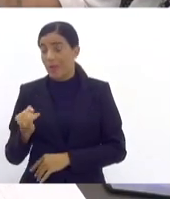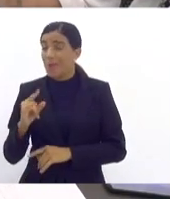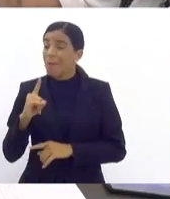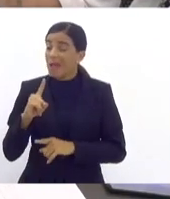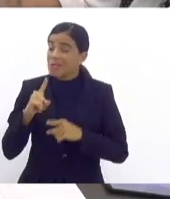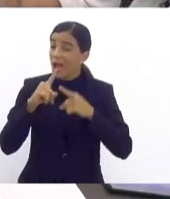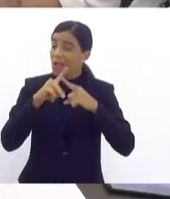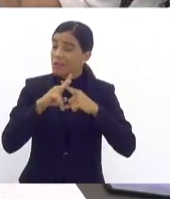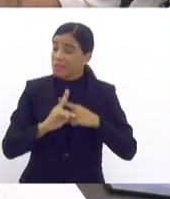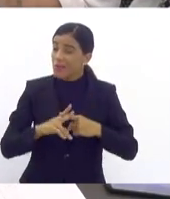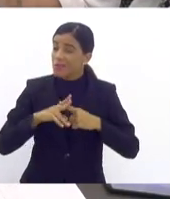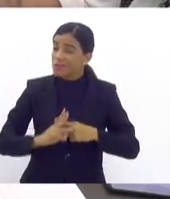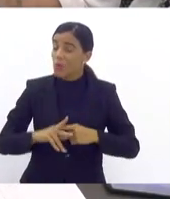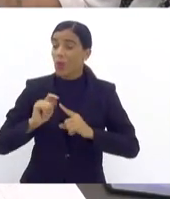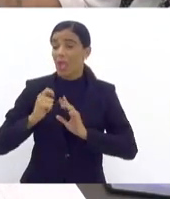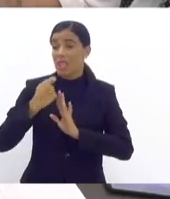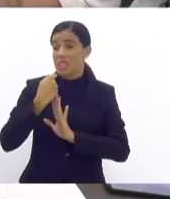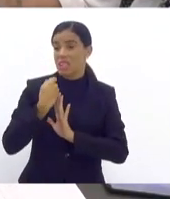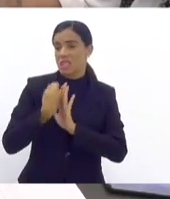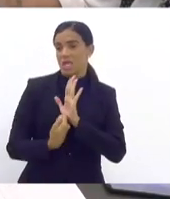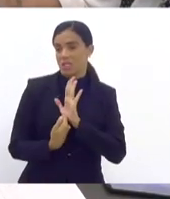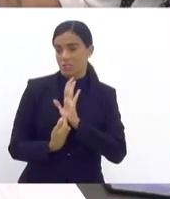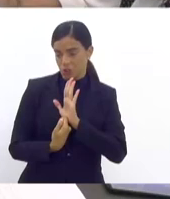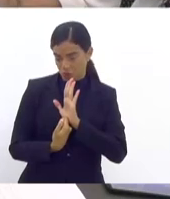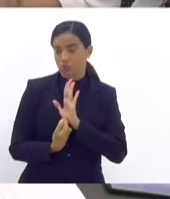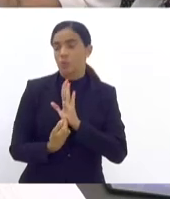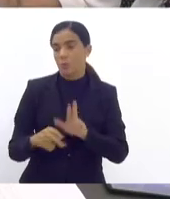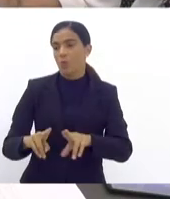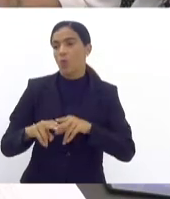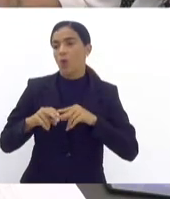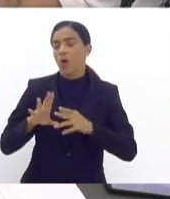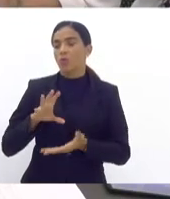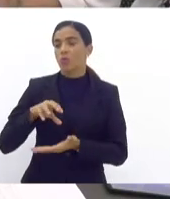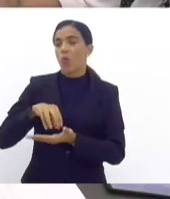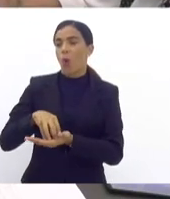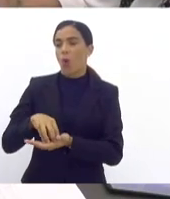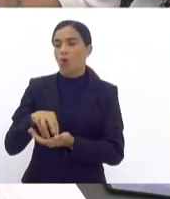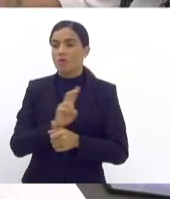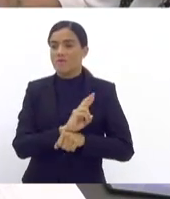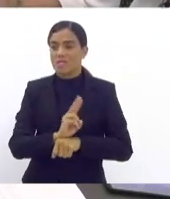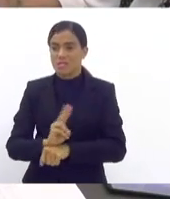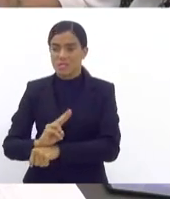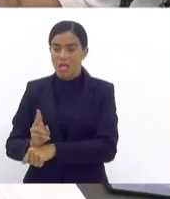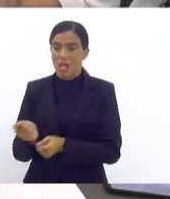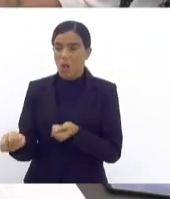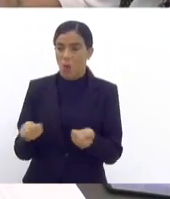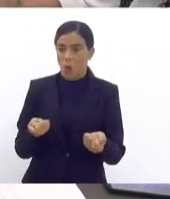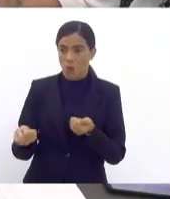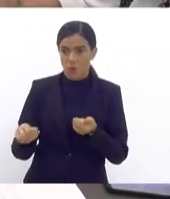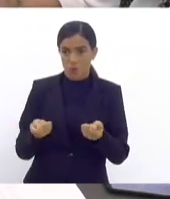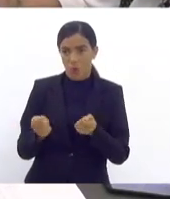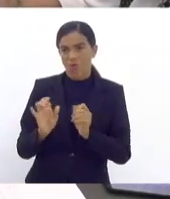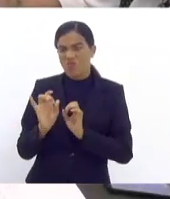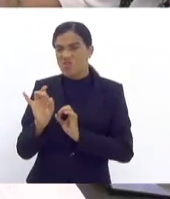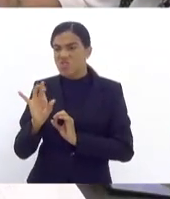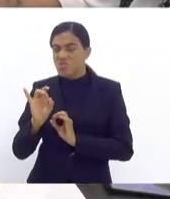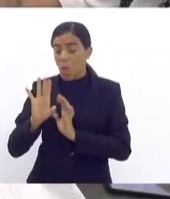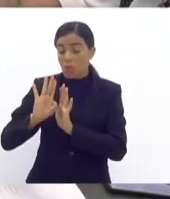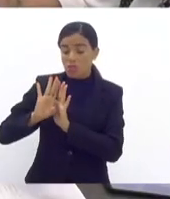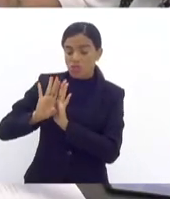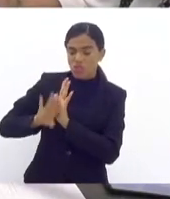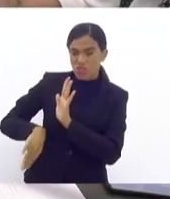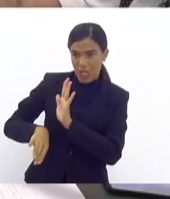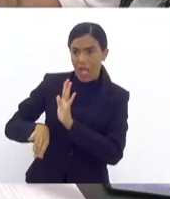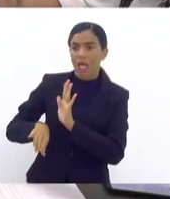ajuste de texto sobre as competências dos órgãos estaduais de fiscalização e controle. Então, vou retirar o projeto de pauta para a gente ajustar o texto e trazer